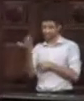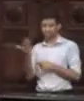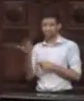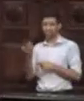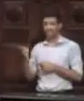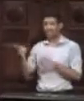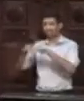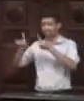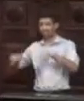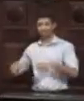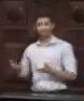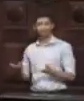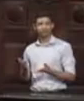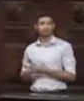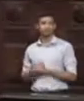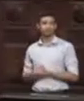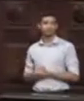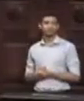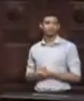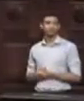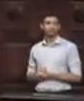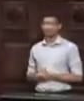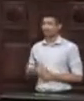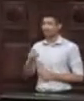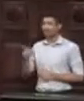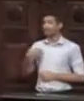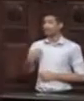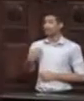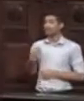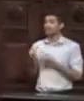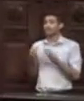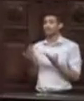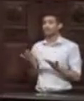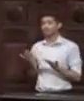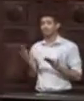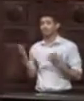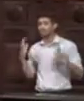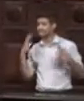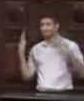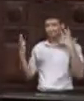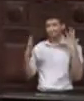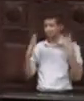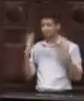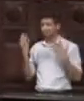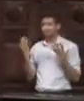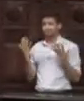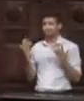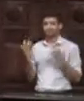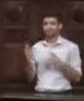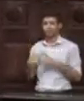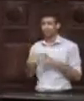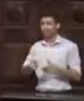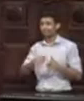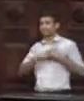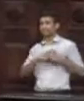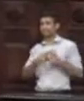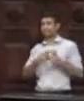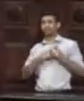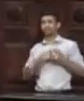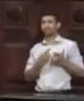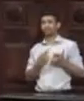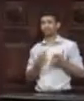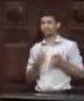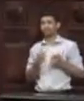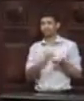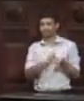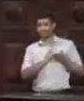servidor que está com sua vida totalmente atrabalhoada, exatamente por